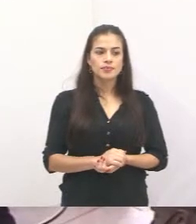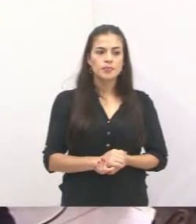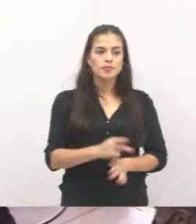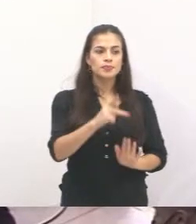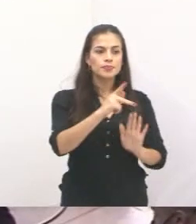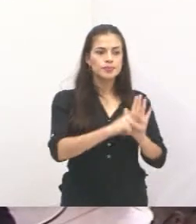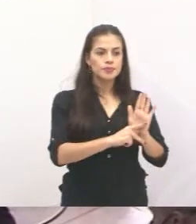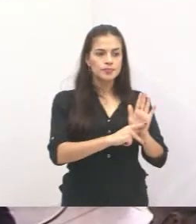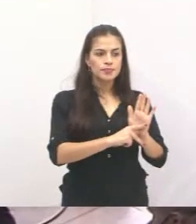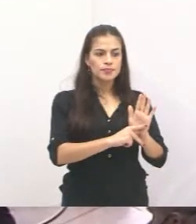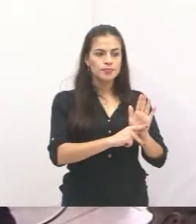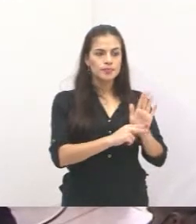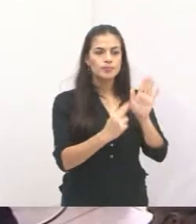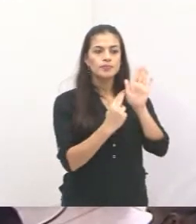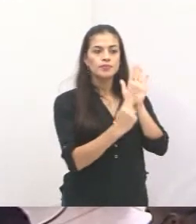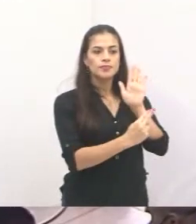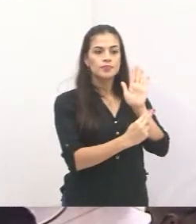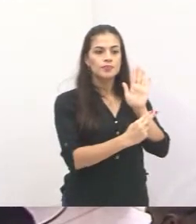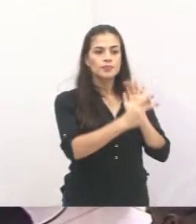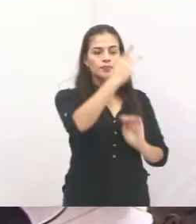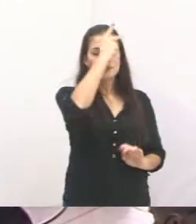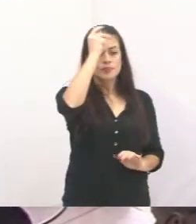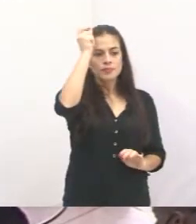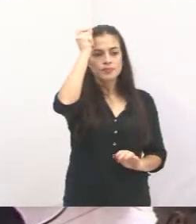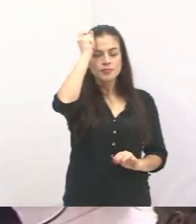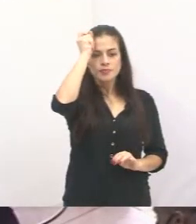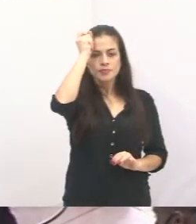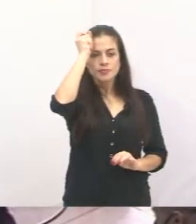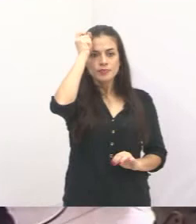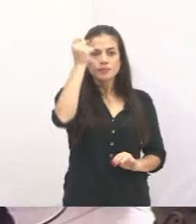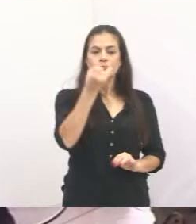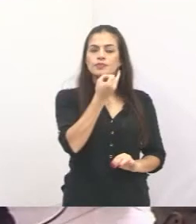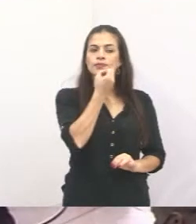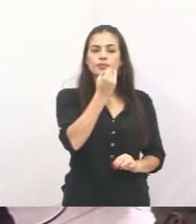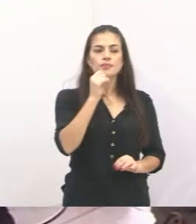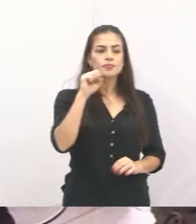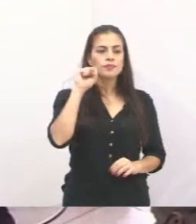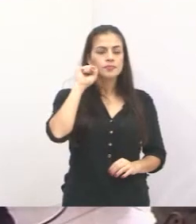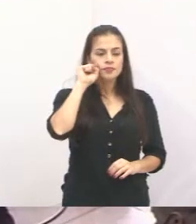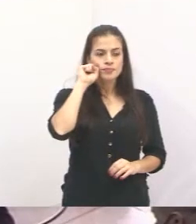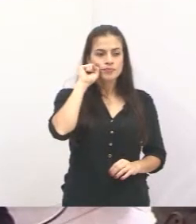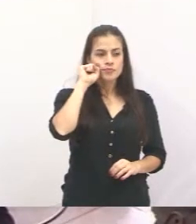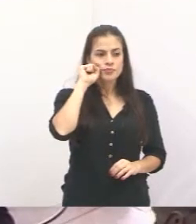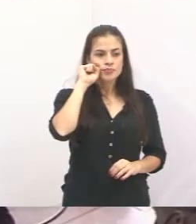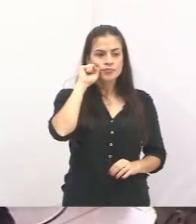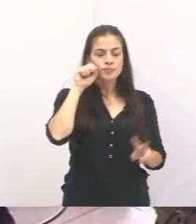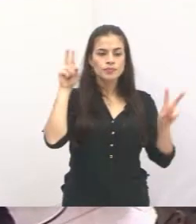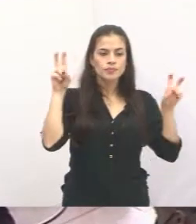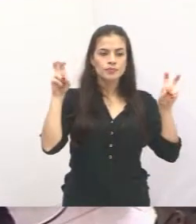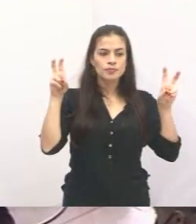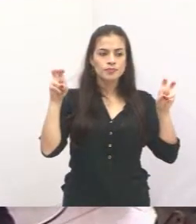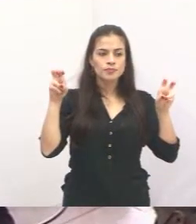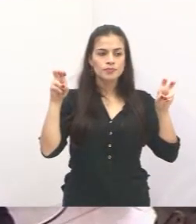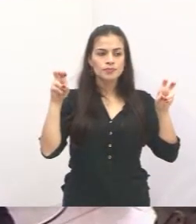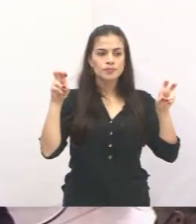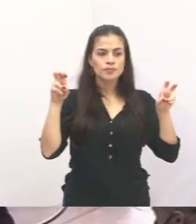Projeto de autoria, Prefeito Municipal José Isaías de Santana, assunto, dispõe sobre